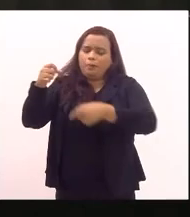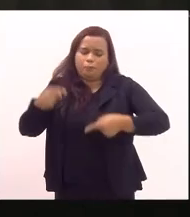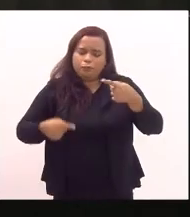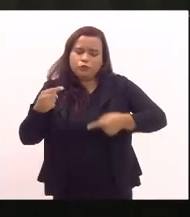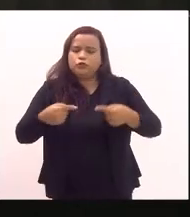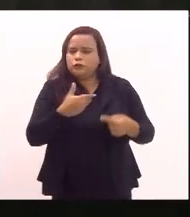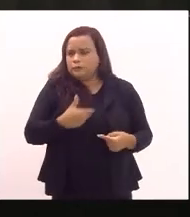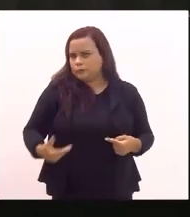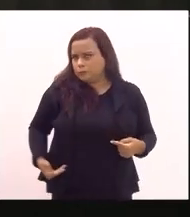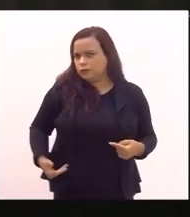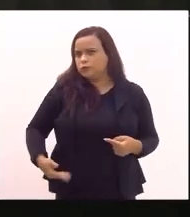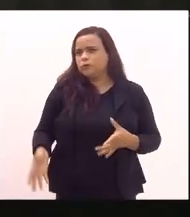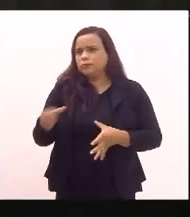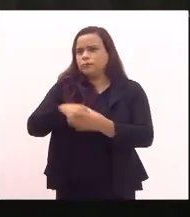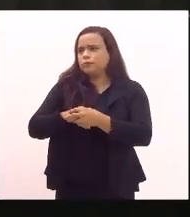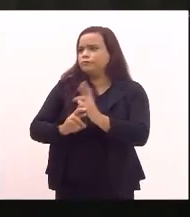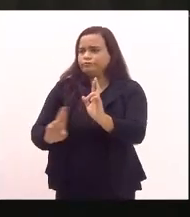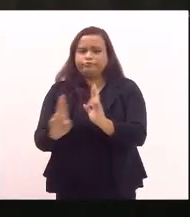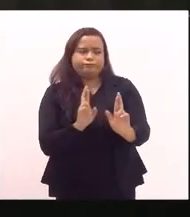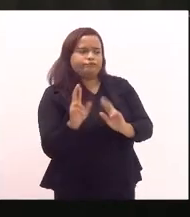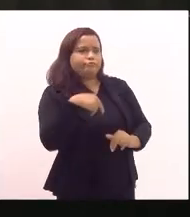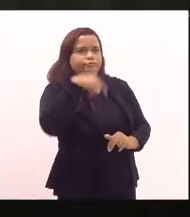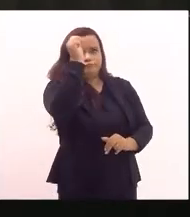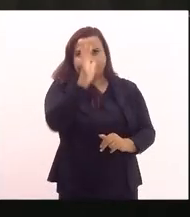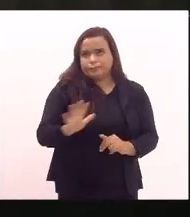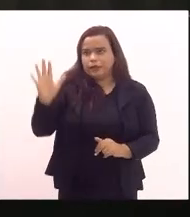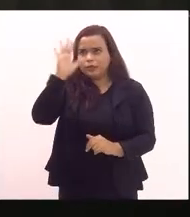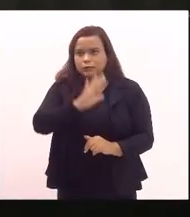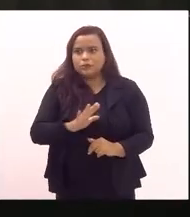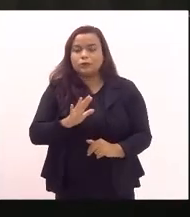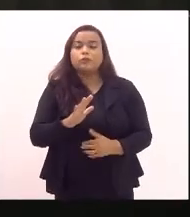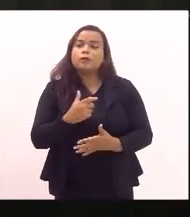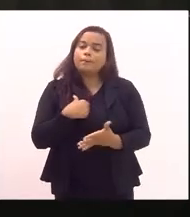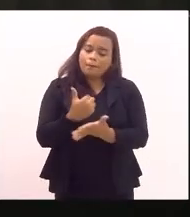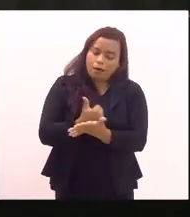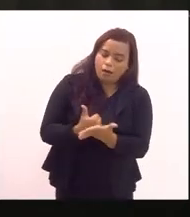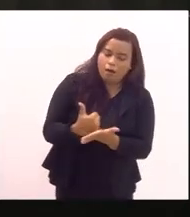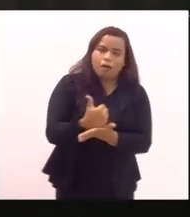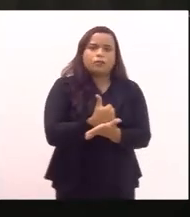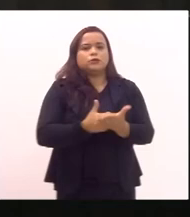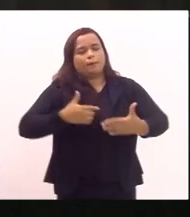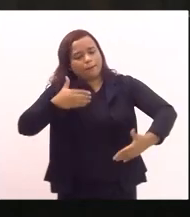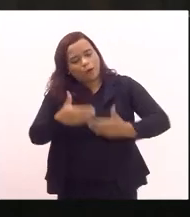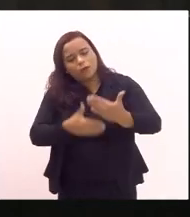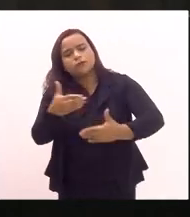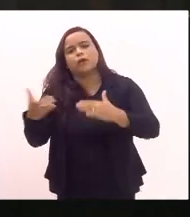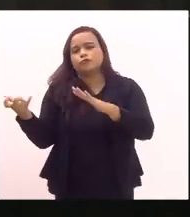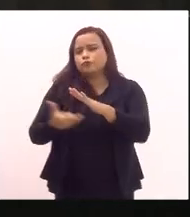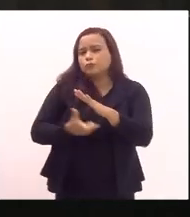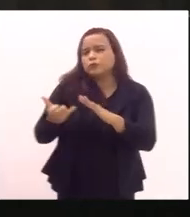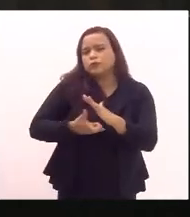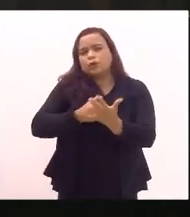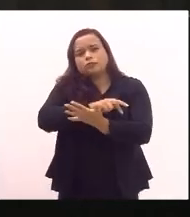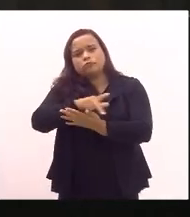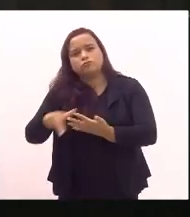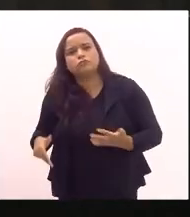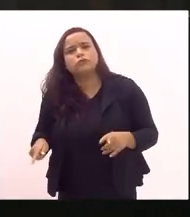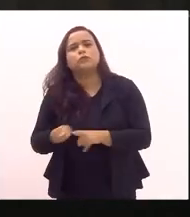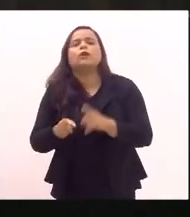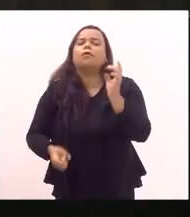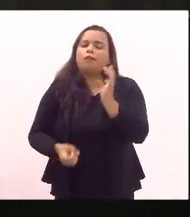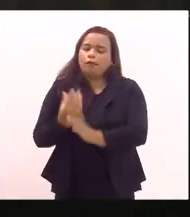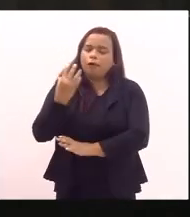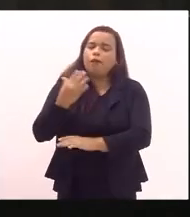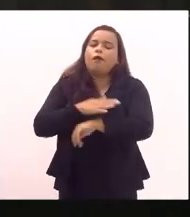estrutura as relações no Brasil que se menta né todo o processo institucional que produz o